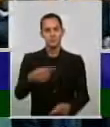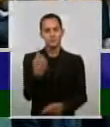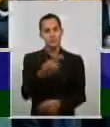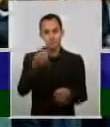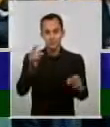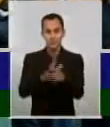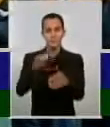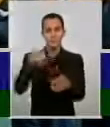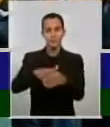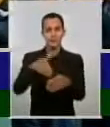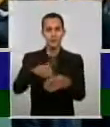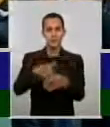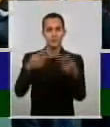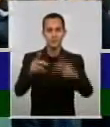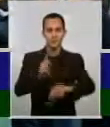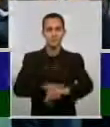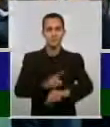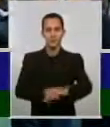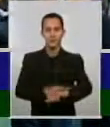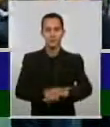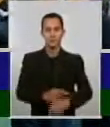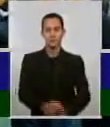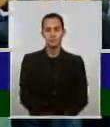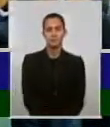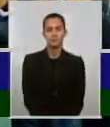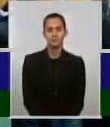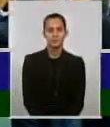Vamos encerrar a votação nesse momento.